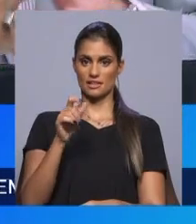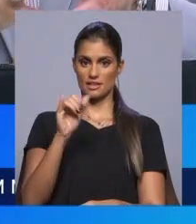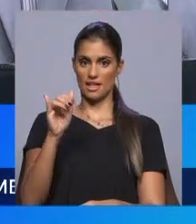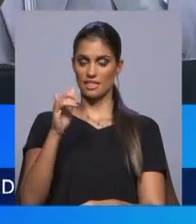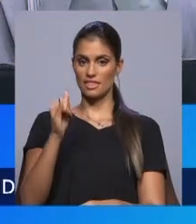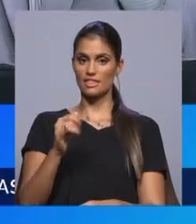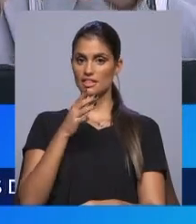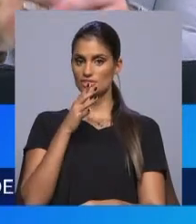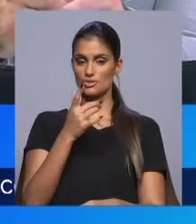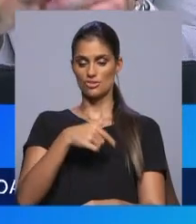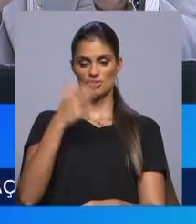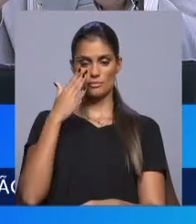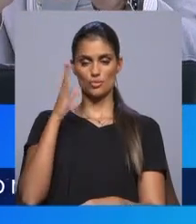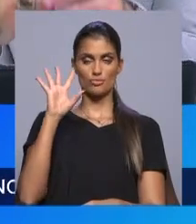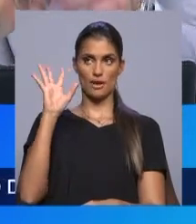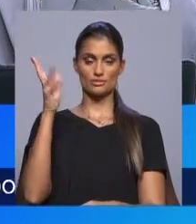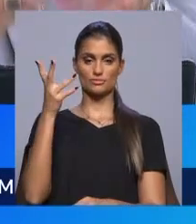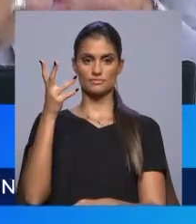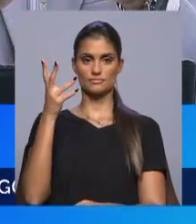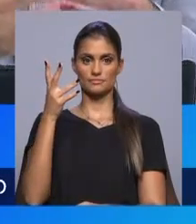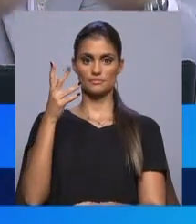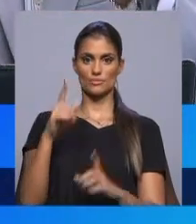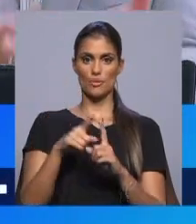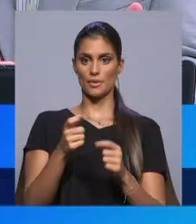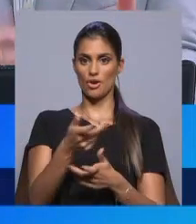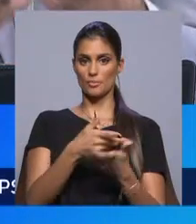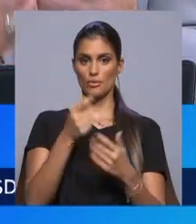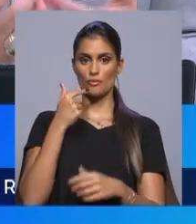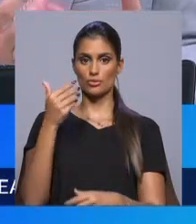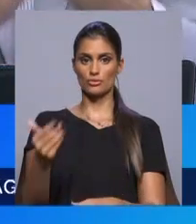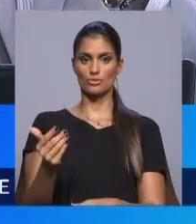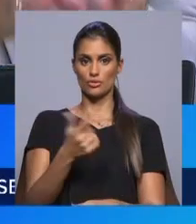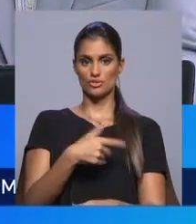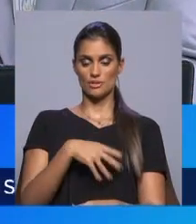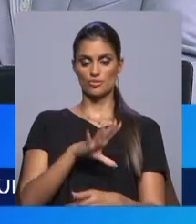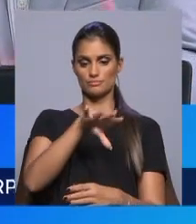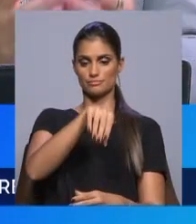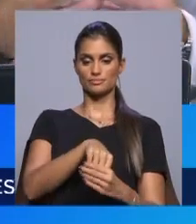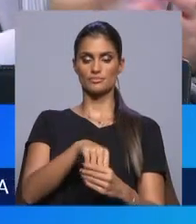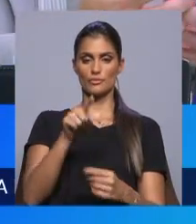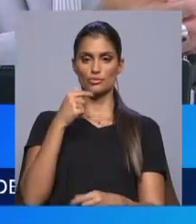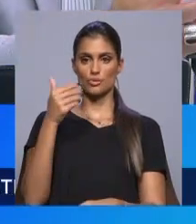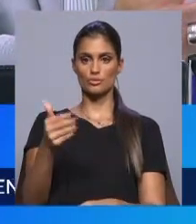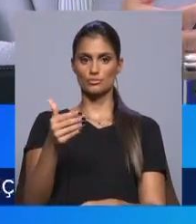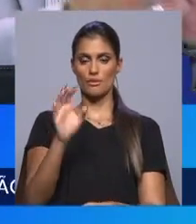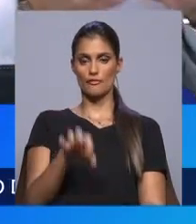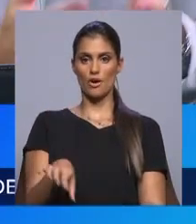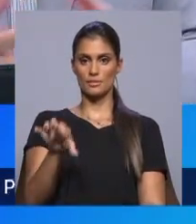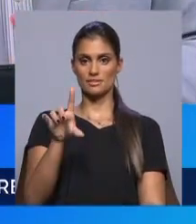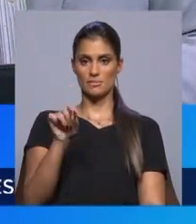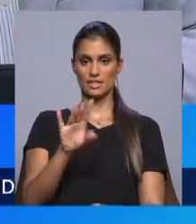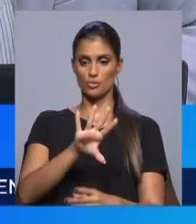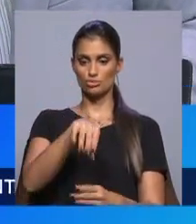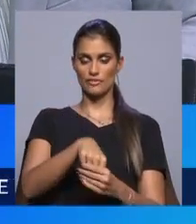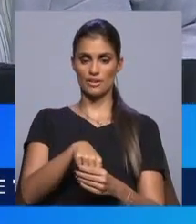que nós achamos que o espaço é uma economia de futuro. Nós queremos estar envolvidas nesse futuro de uma maneira também